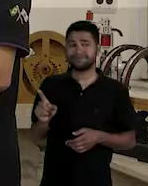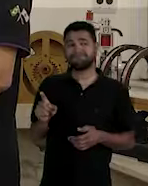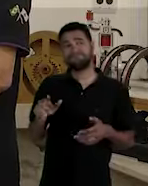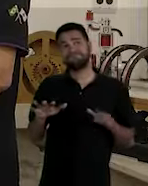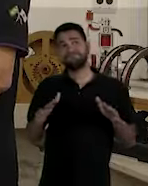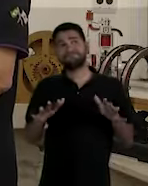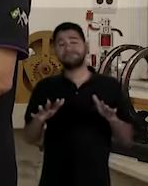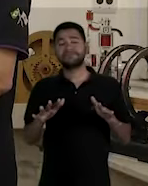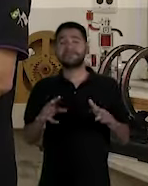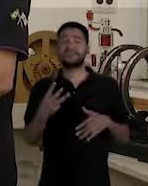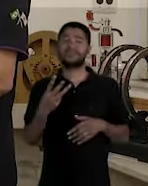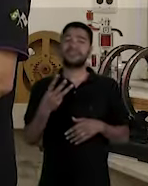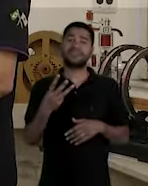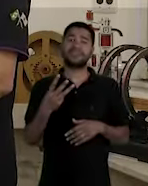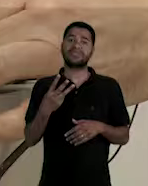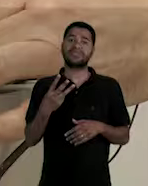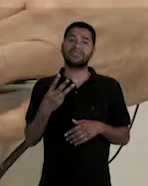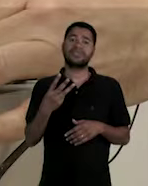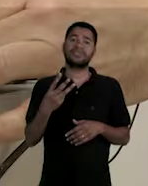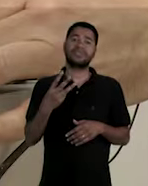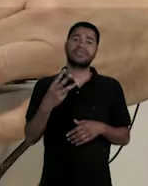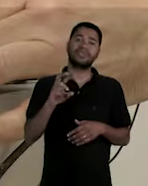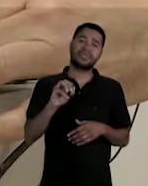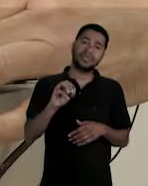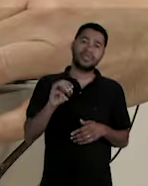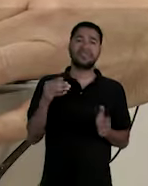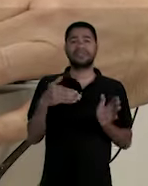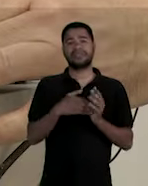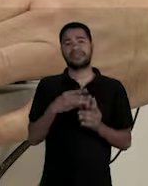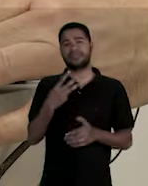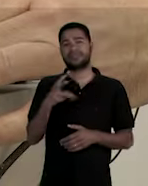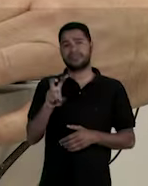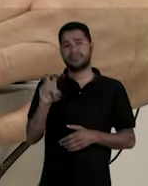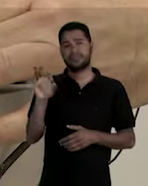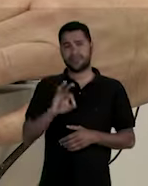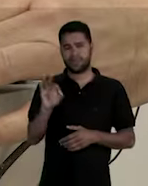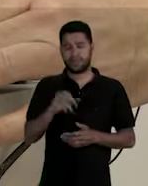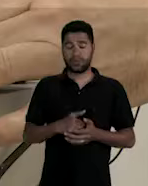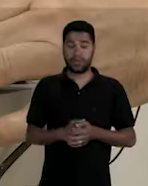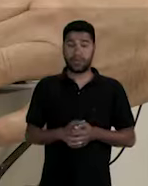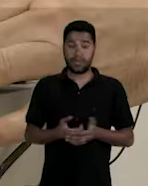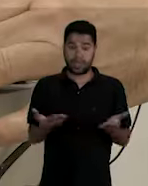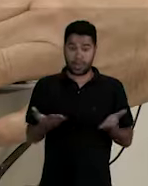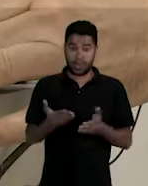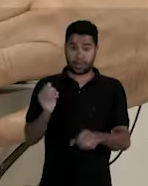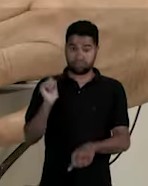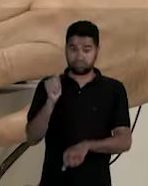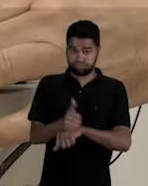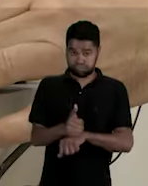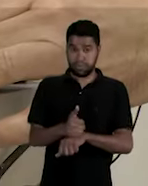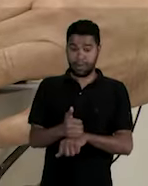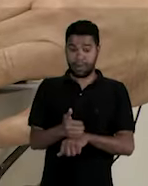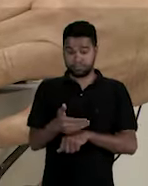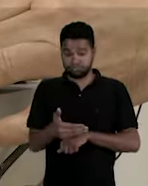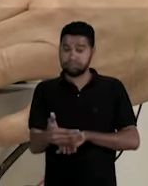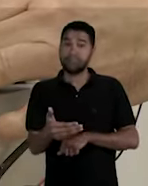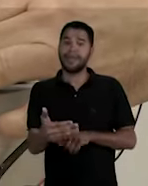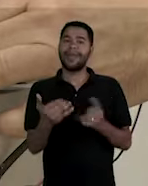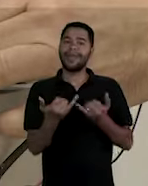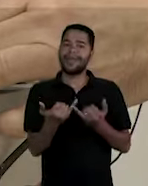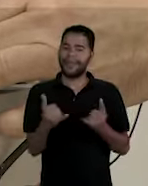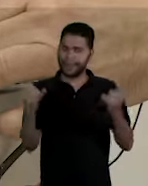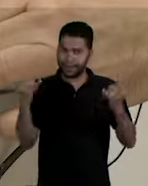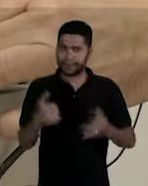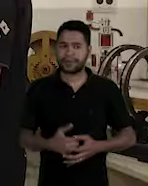torno de 30% a 35%. Os motores elétricos que vão substituir, né, os motores